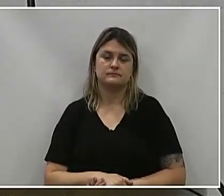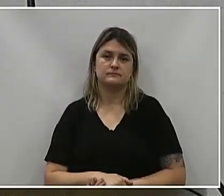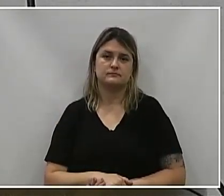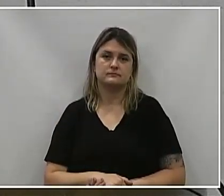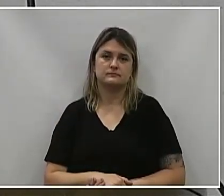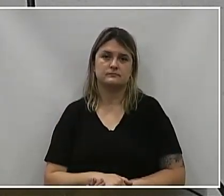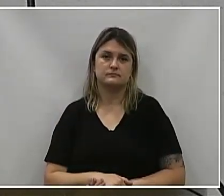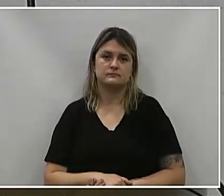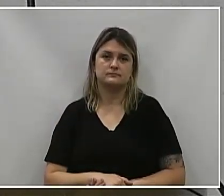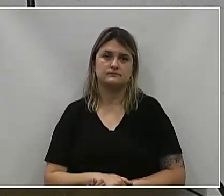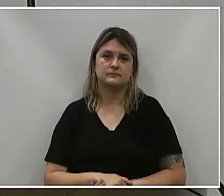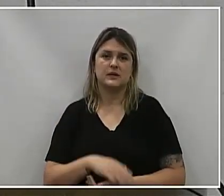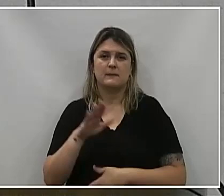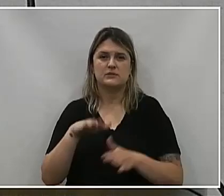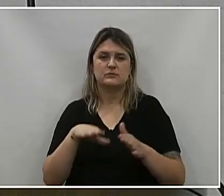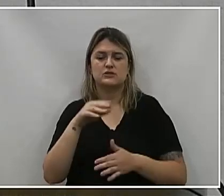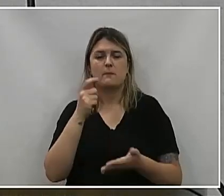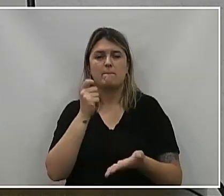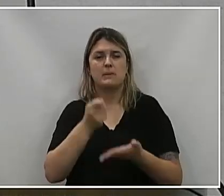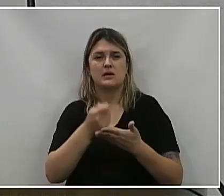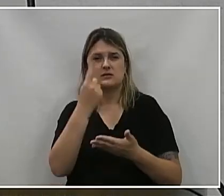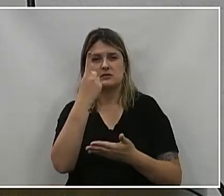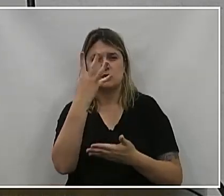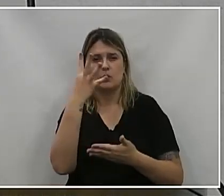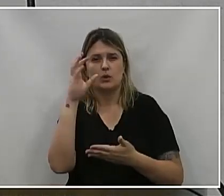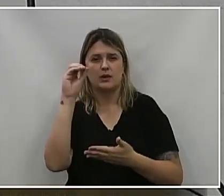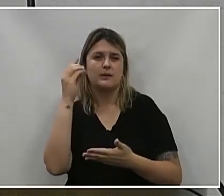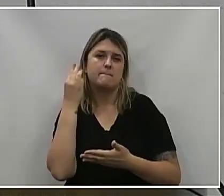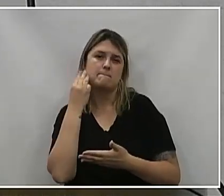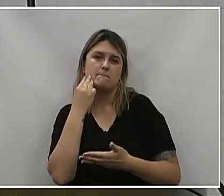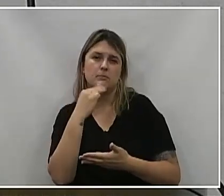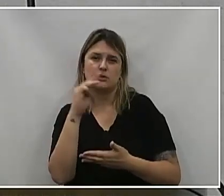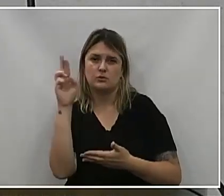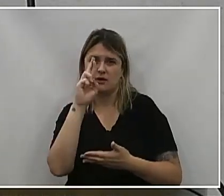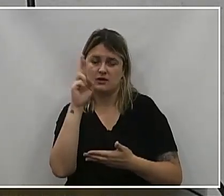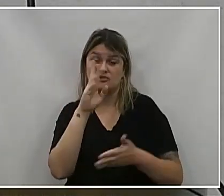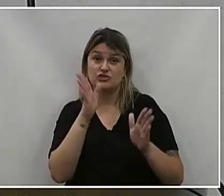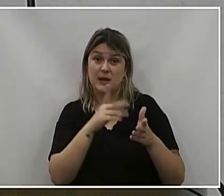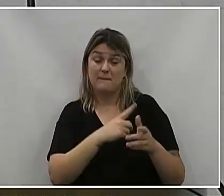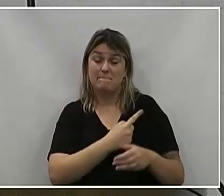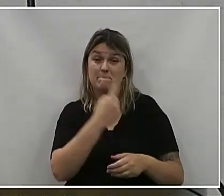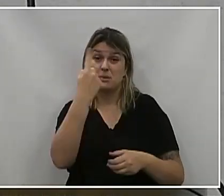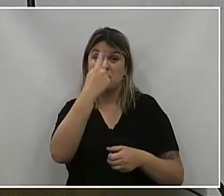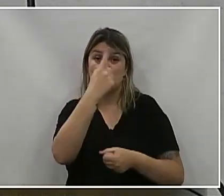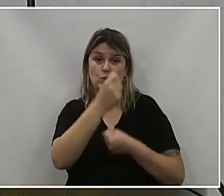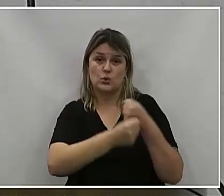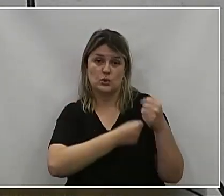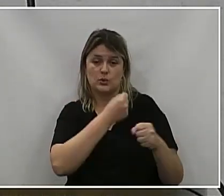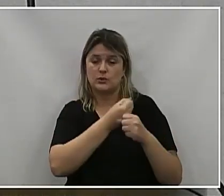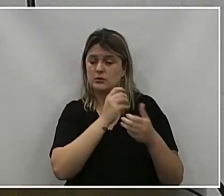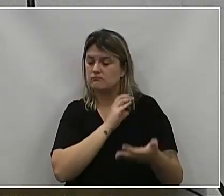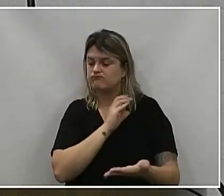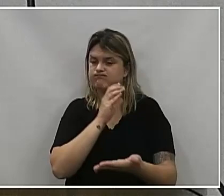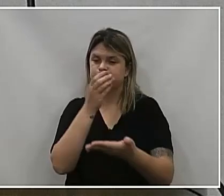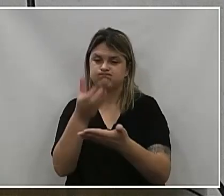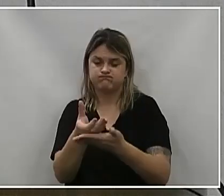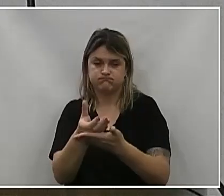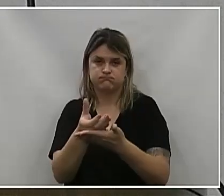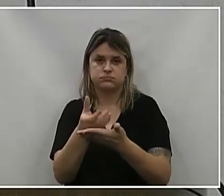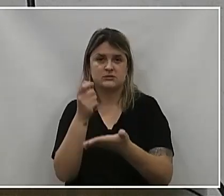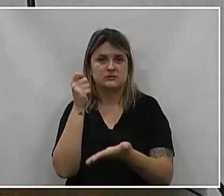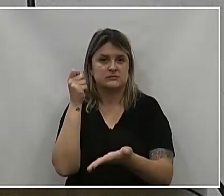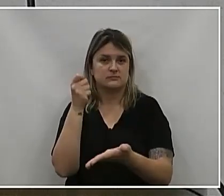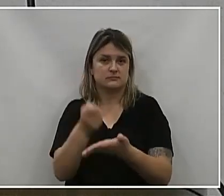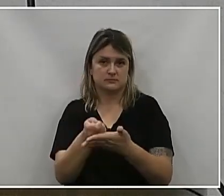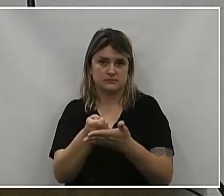para 140 milhões de reais. Isso já no primeiro ano, 2020, se a ordem de